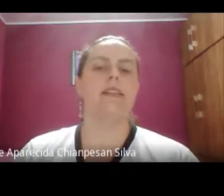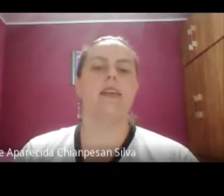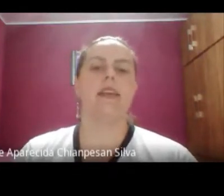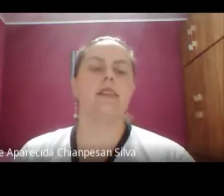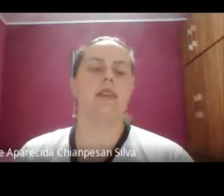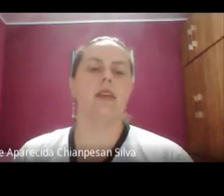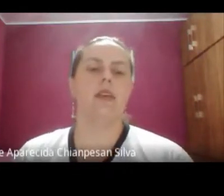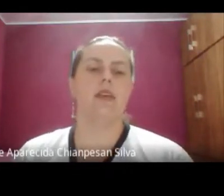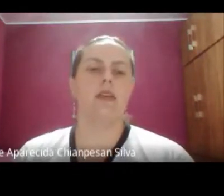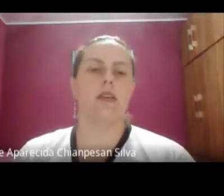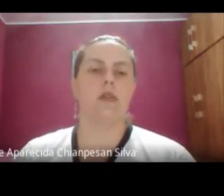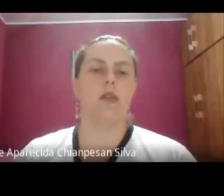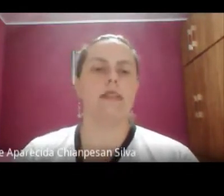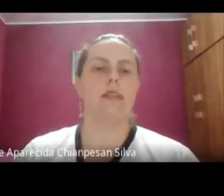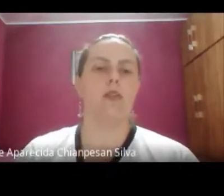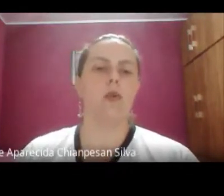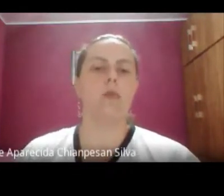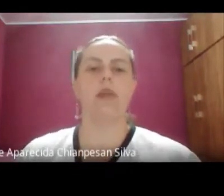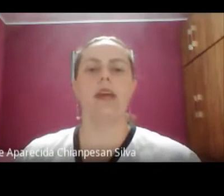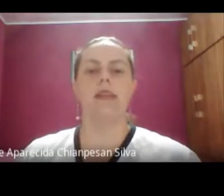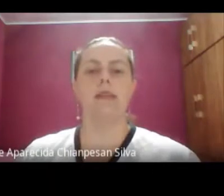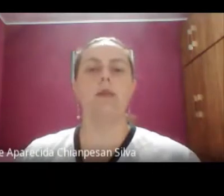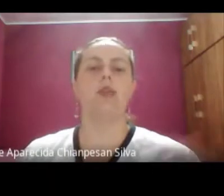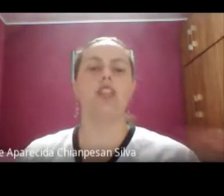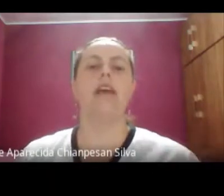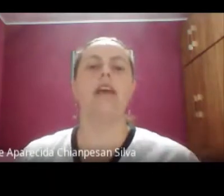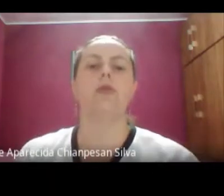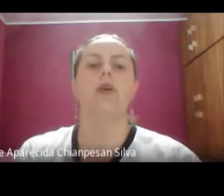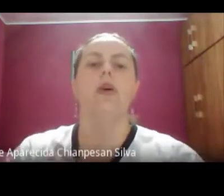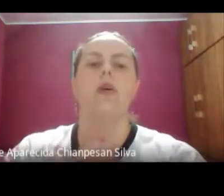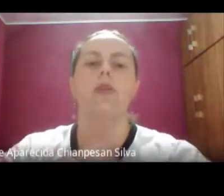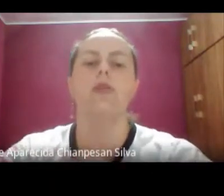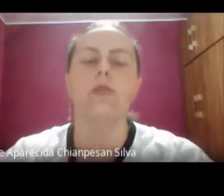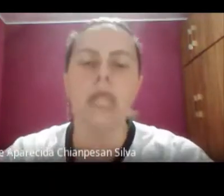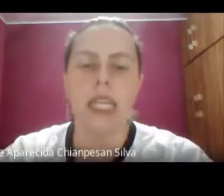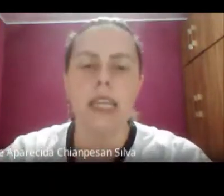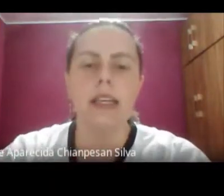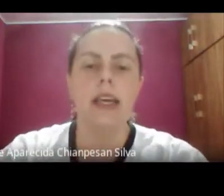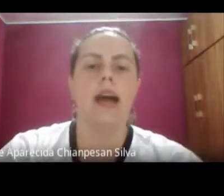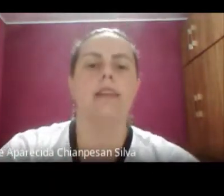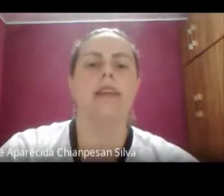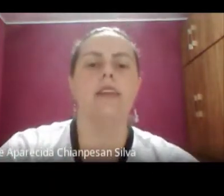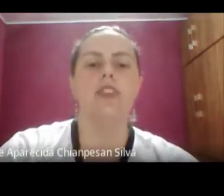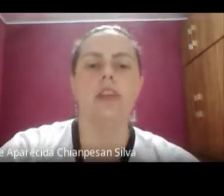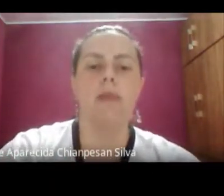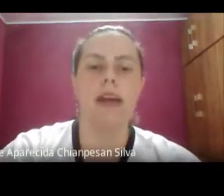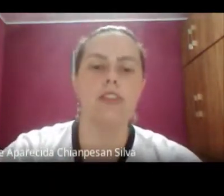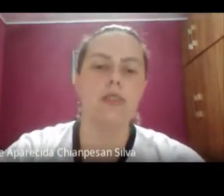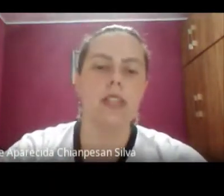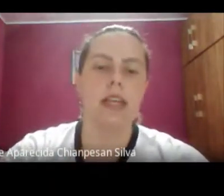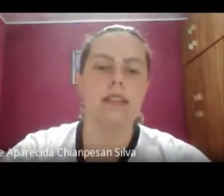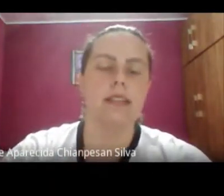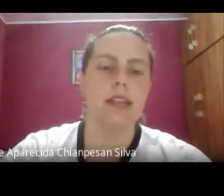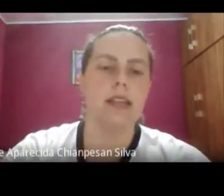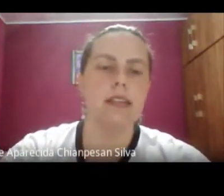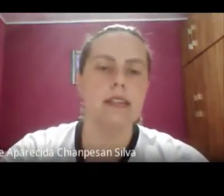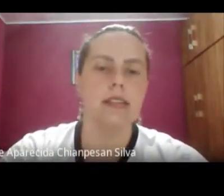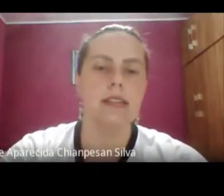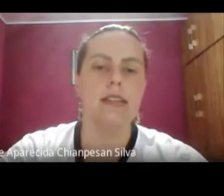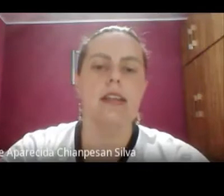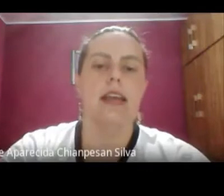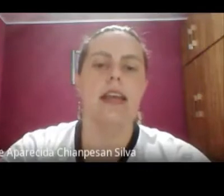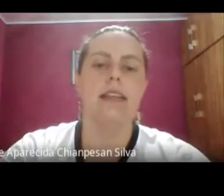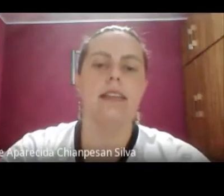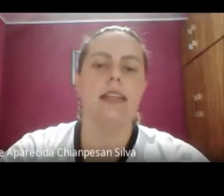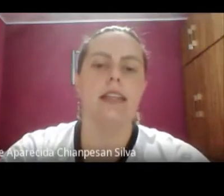né, esse grupo, né, esse projeto Olodum Mirim atende aí mais de 200